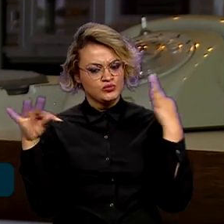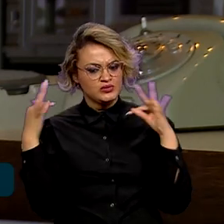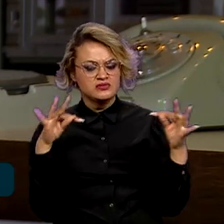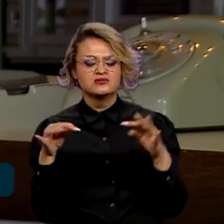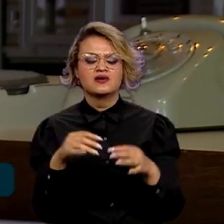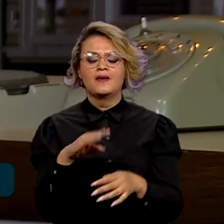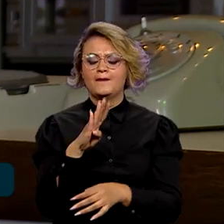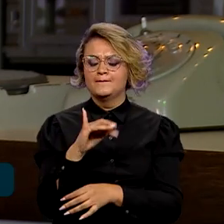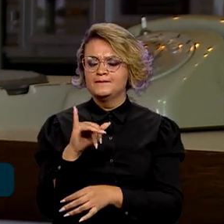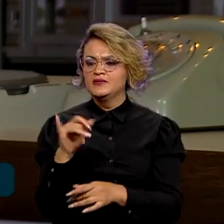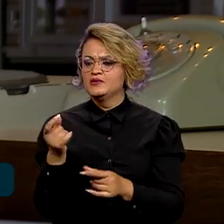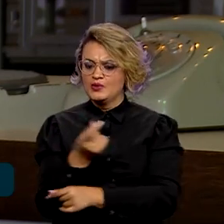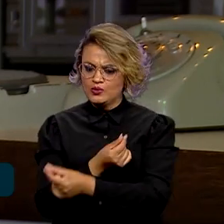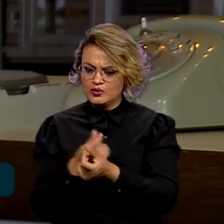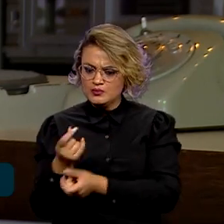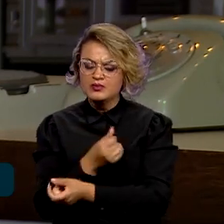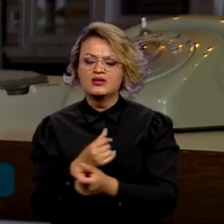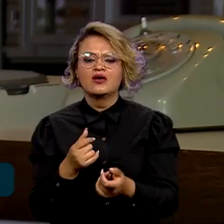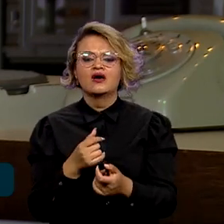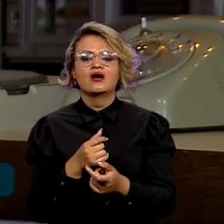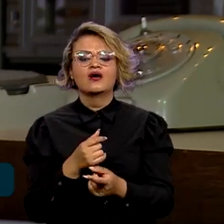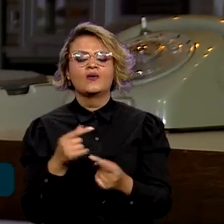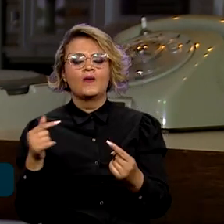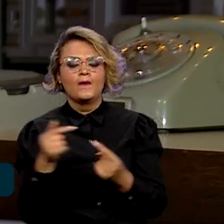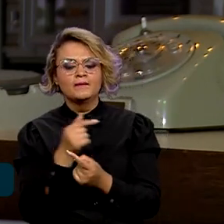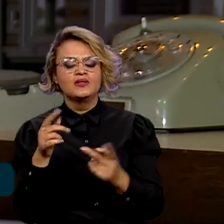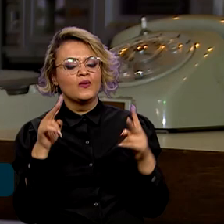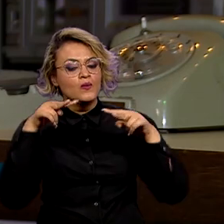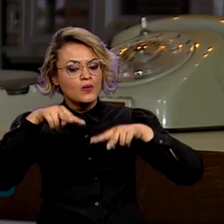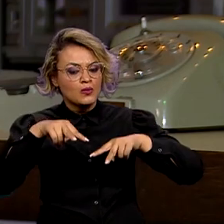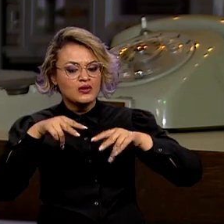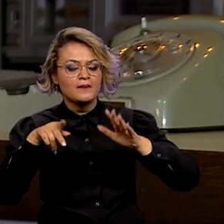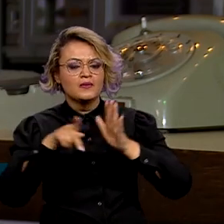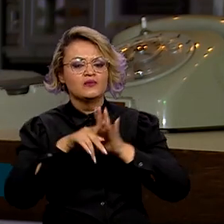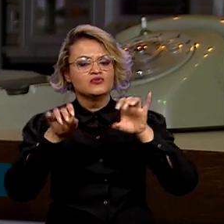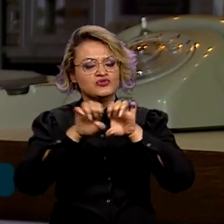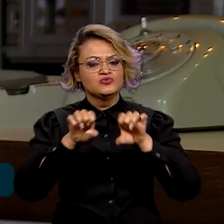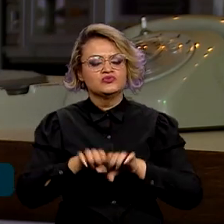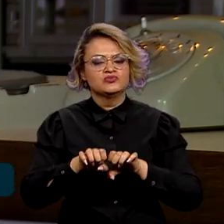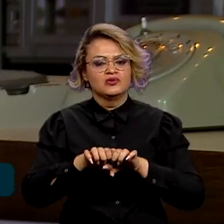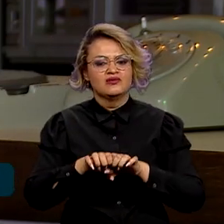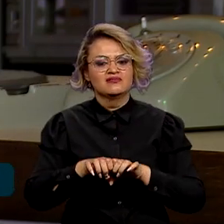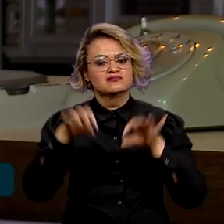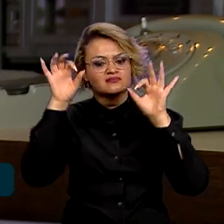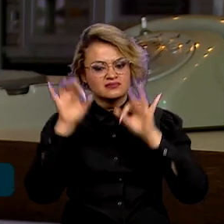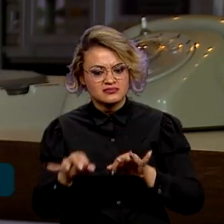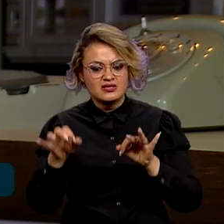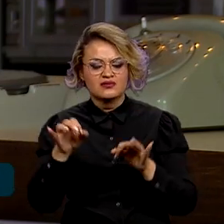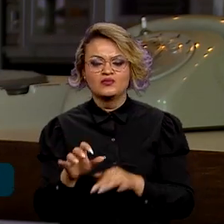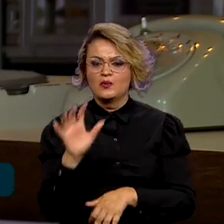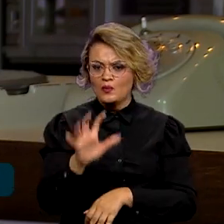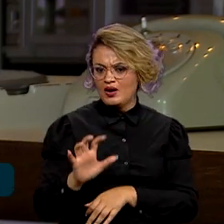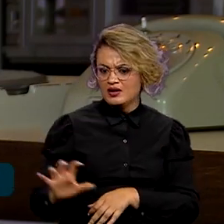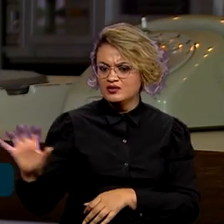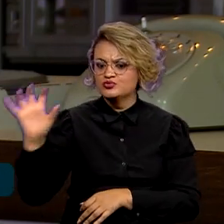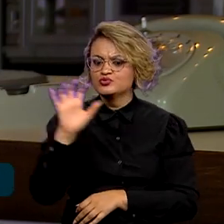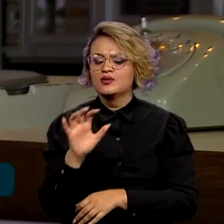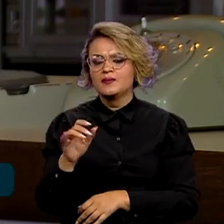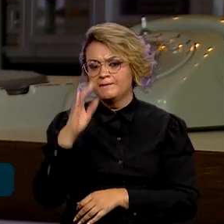com bioeconomia, isso tem a ver com ter um olhar de infraestrutura adequada à região